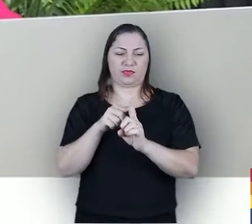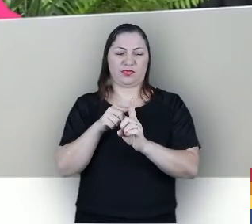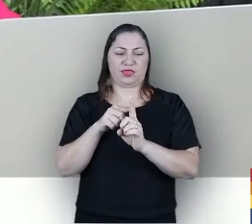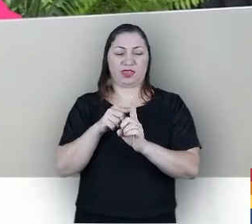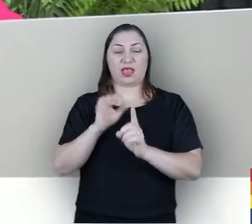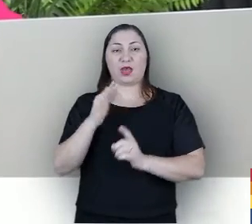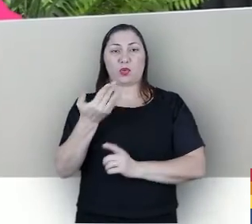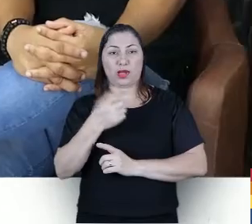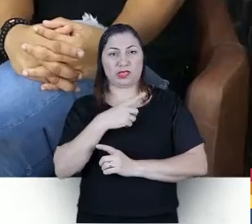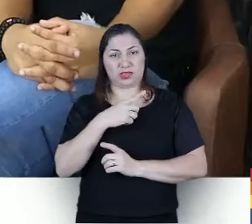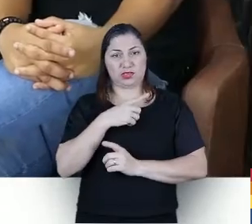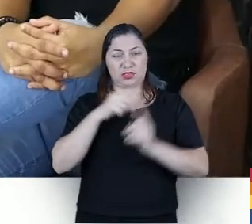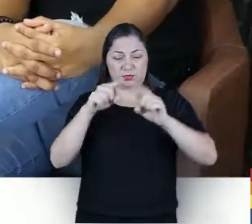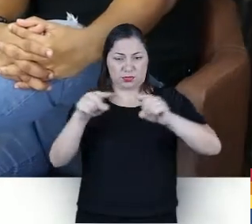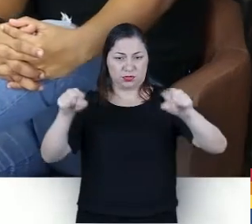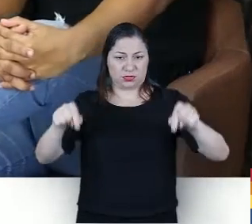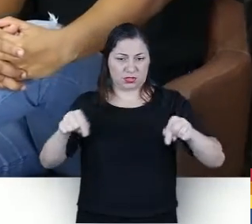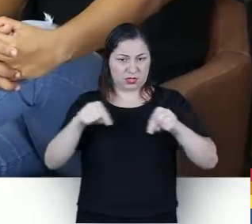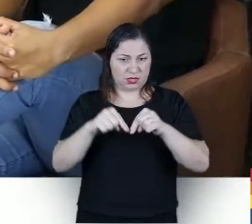ser feito?